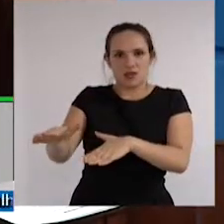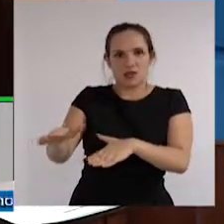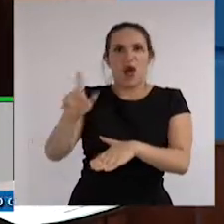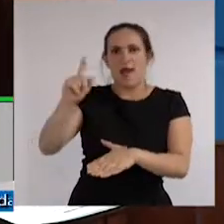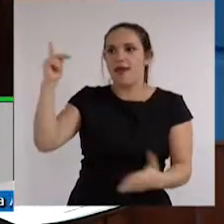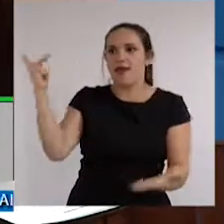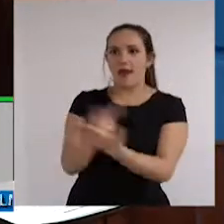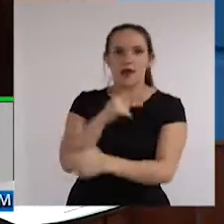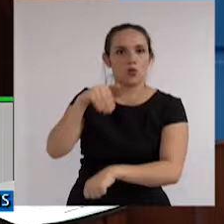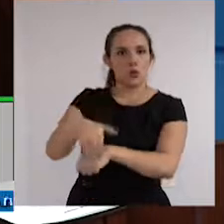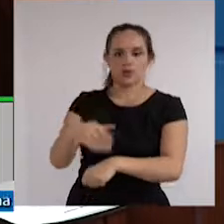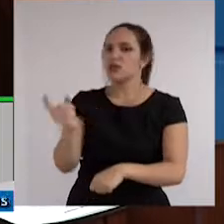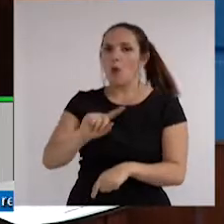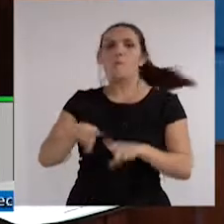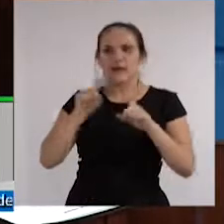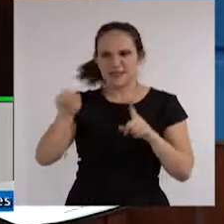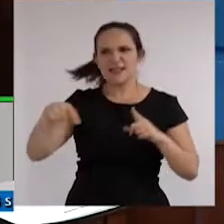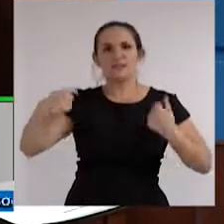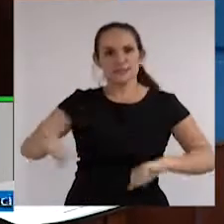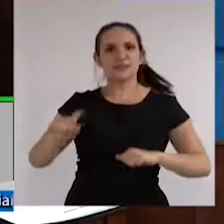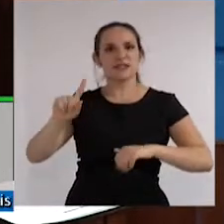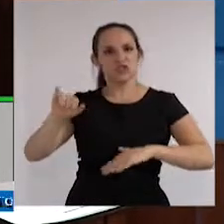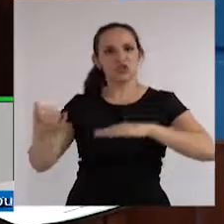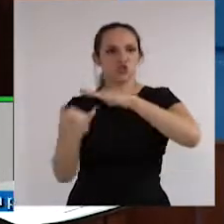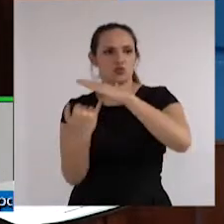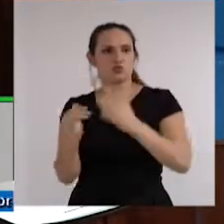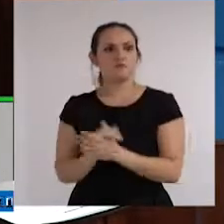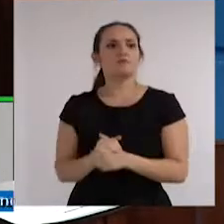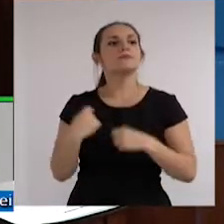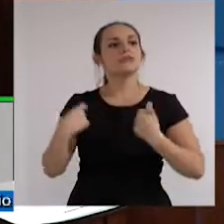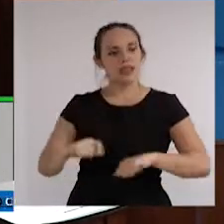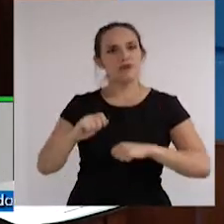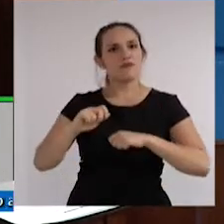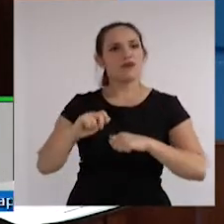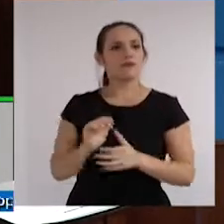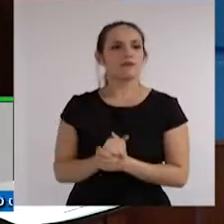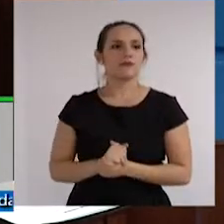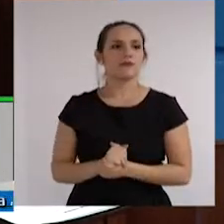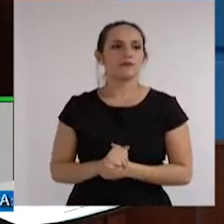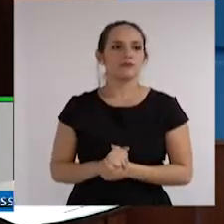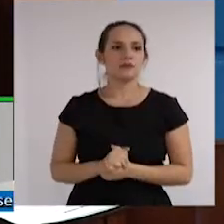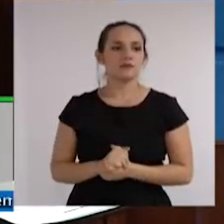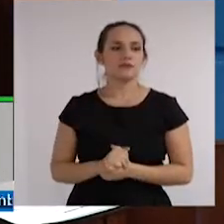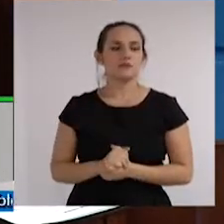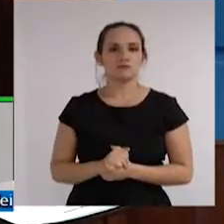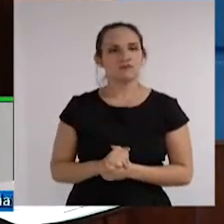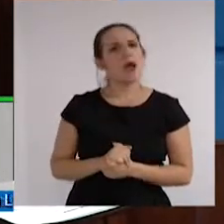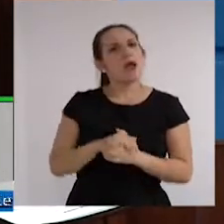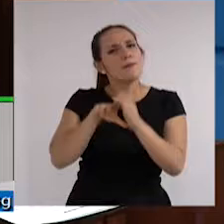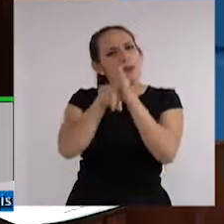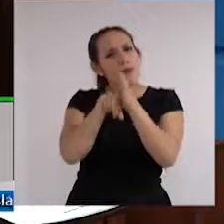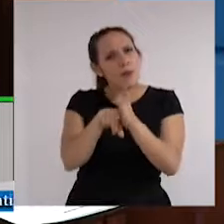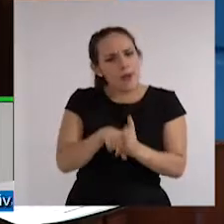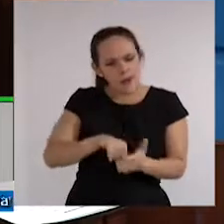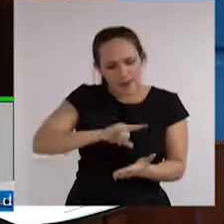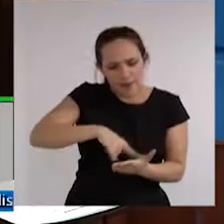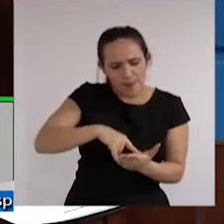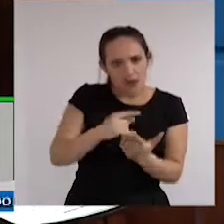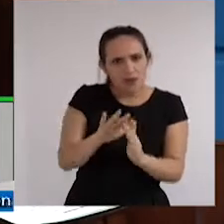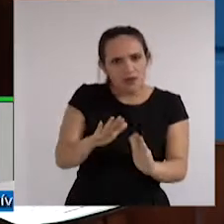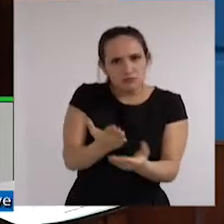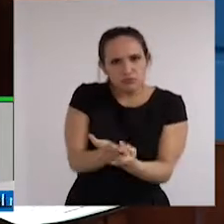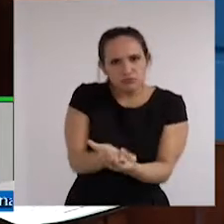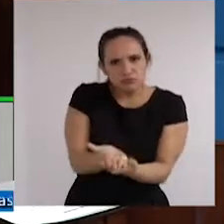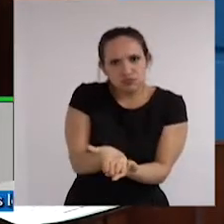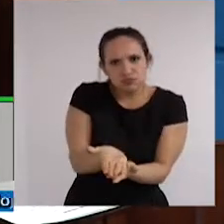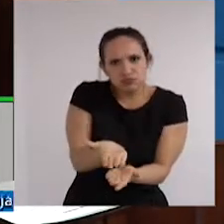instituição. O Exército Brasileiro, inclusive, deveria abrir os arquivos daquele